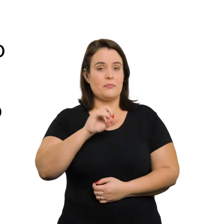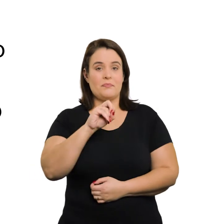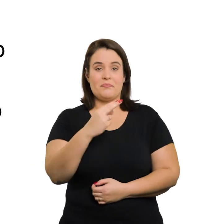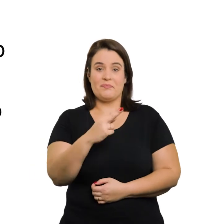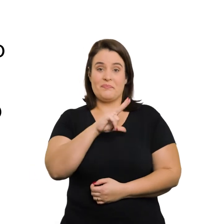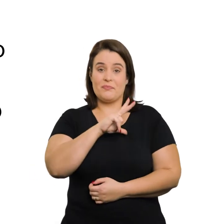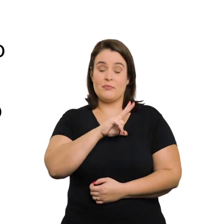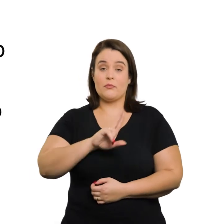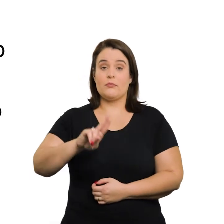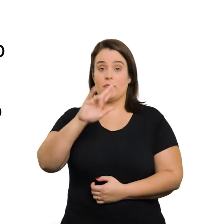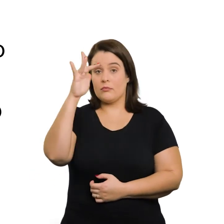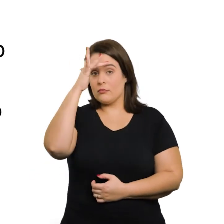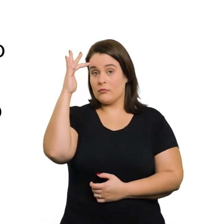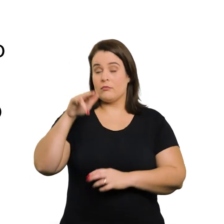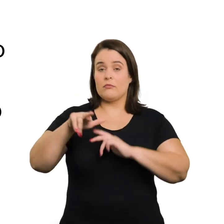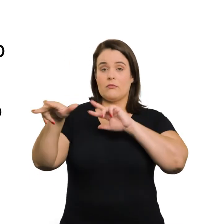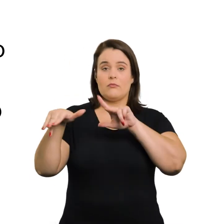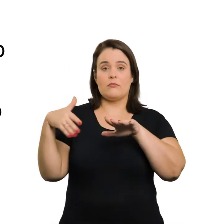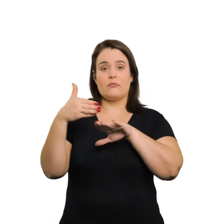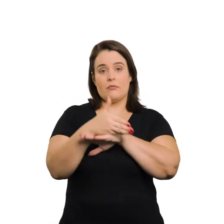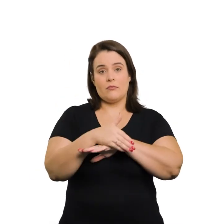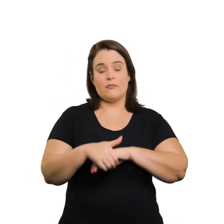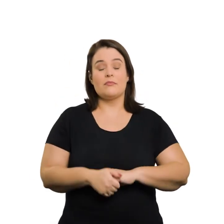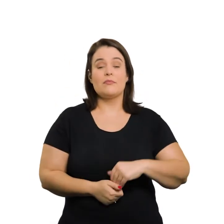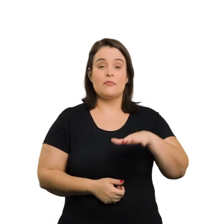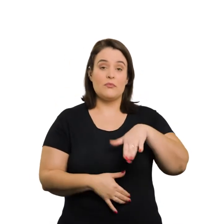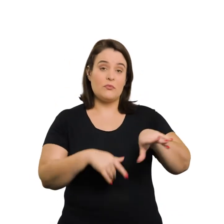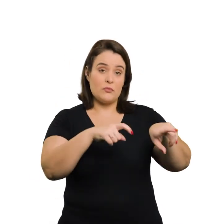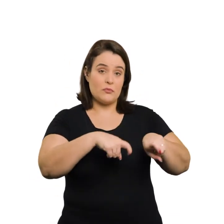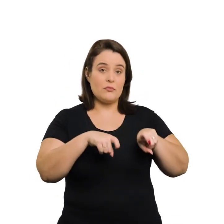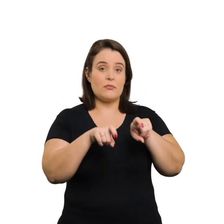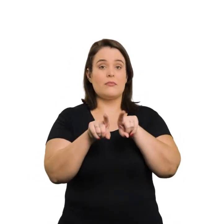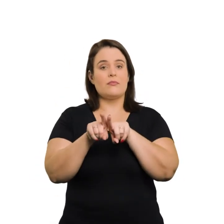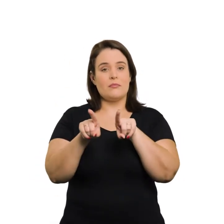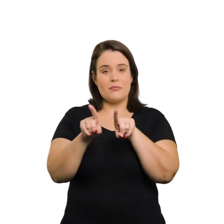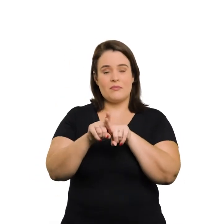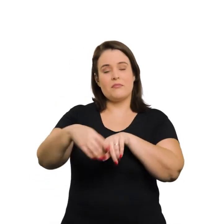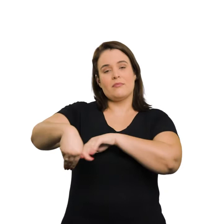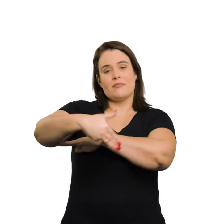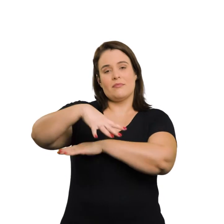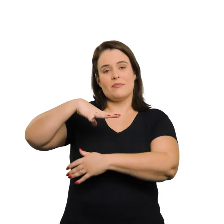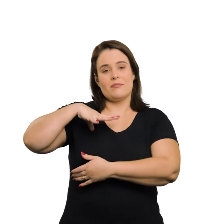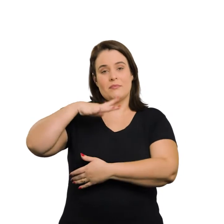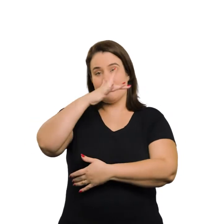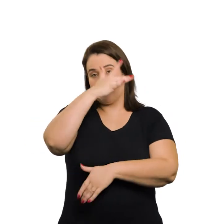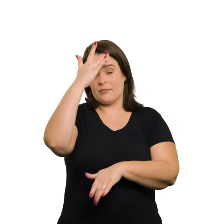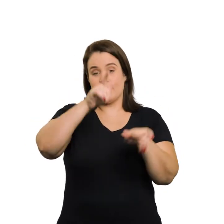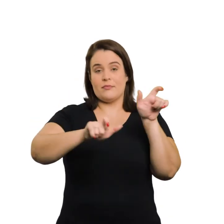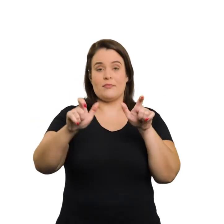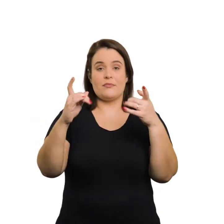público, de uso público ou privados de uso coletivo, tanto na zona urbana